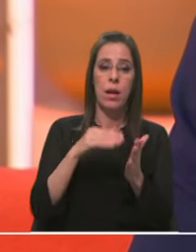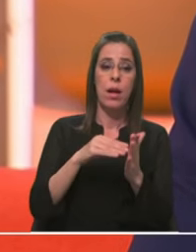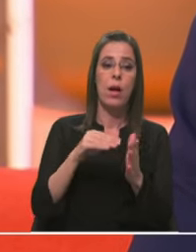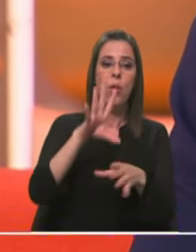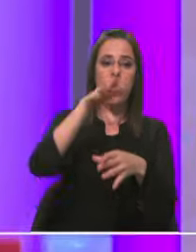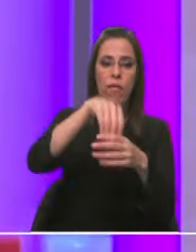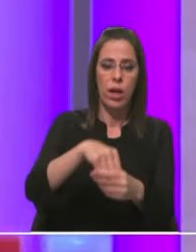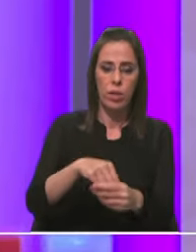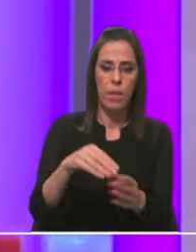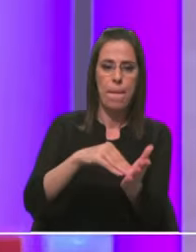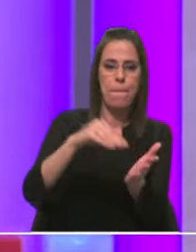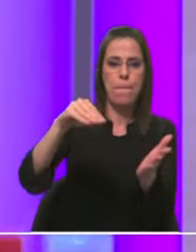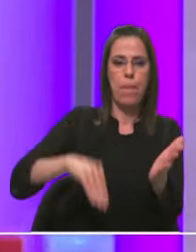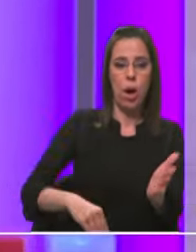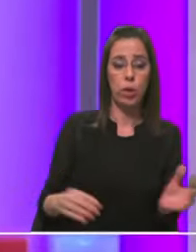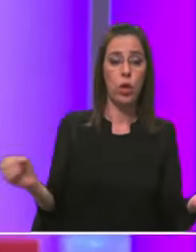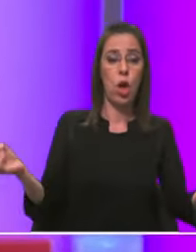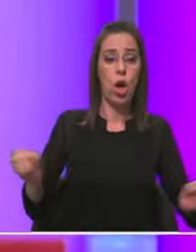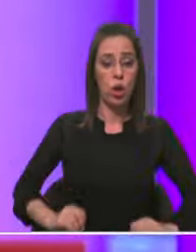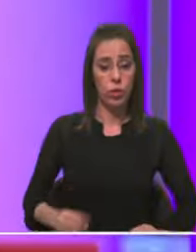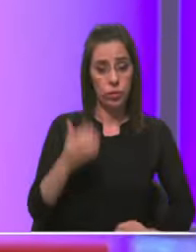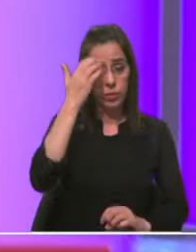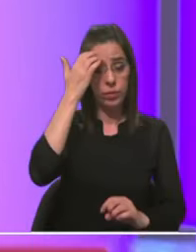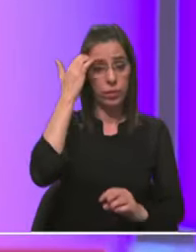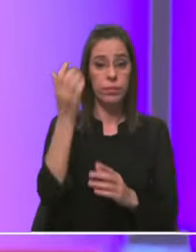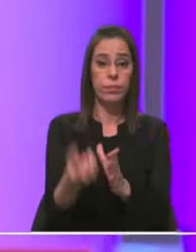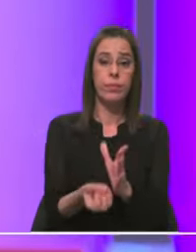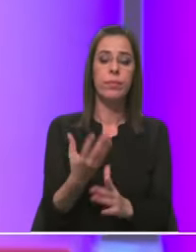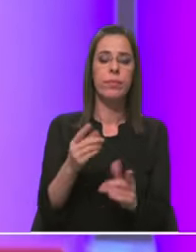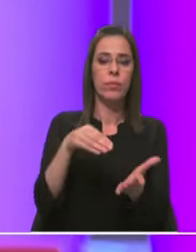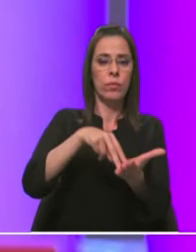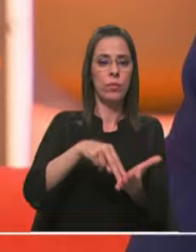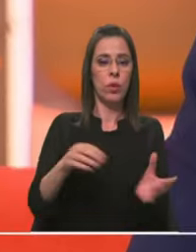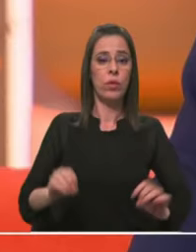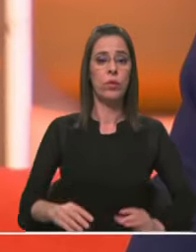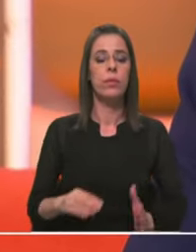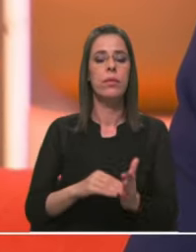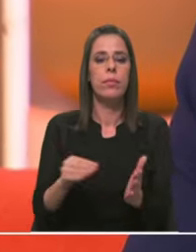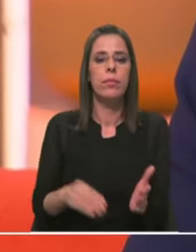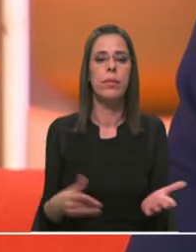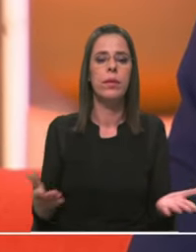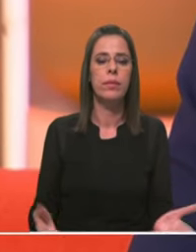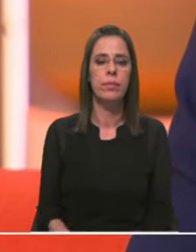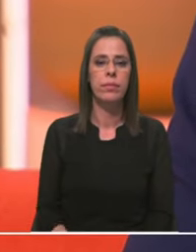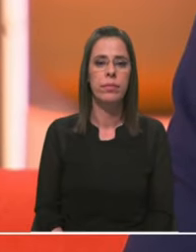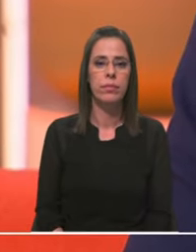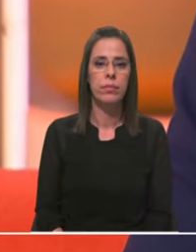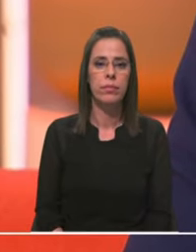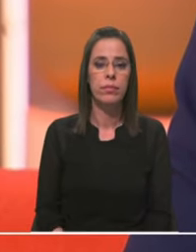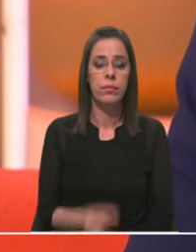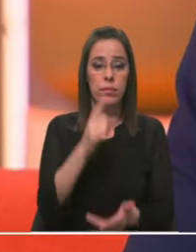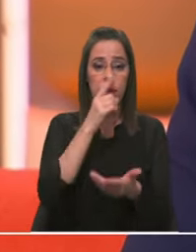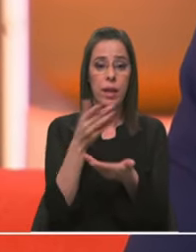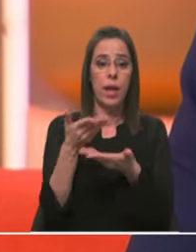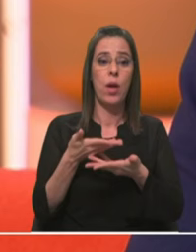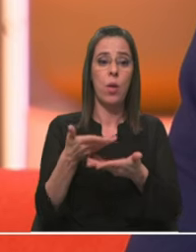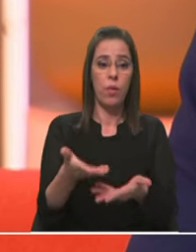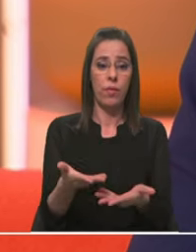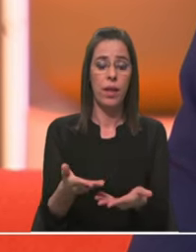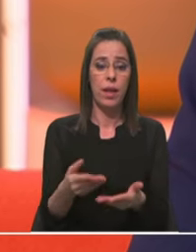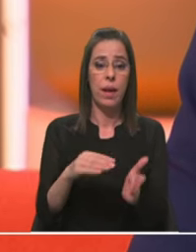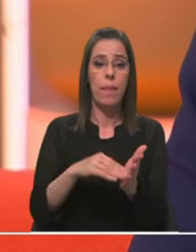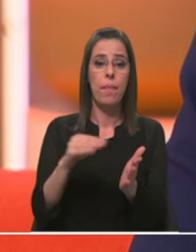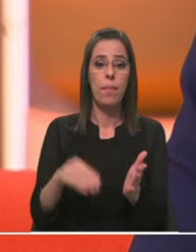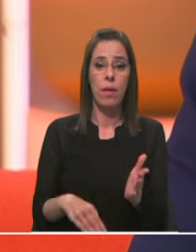novo do novo governo tendo em conta que contribuiu para que ele tivesse lá bem se na posse pode dizer quem foi quem convida a